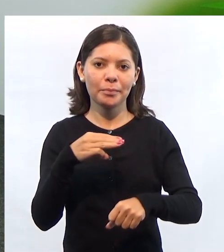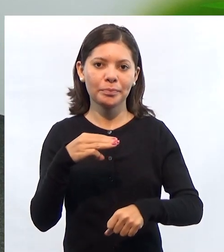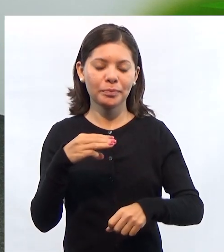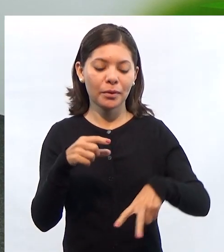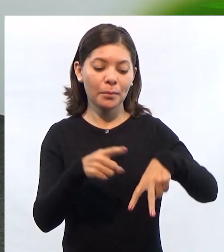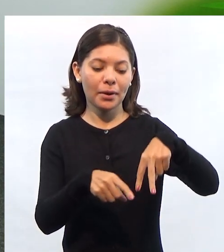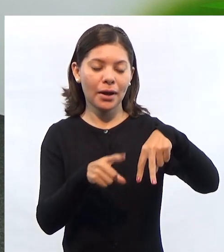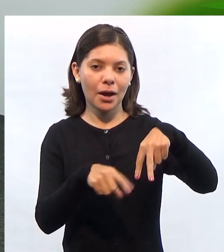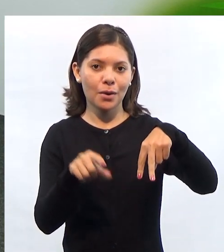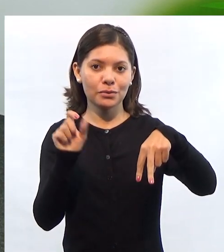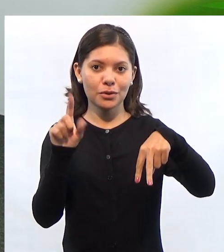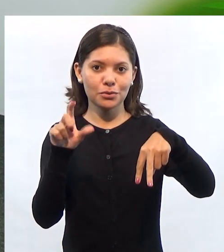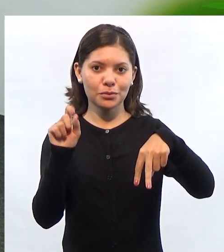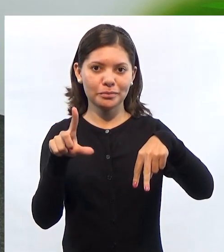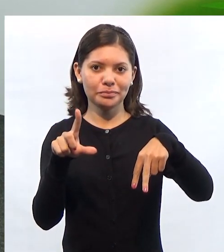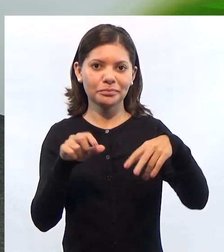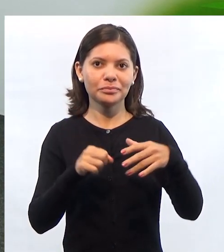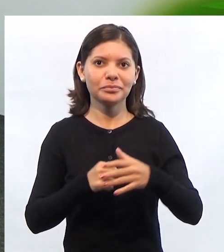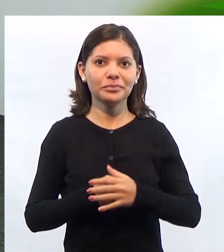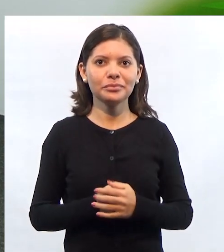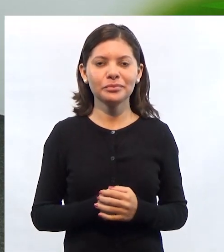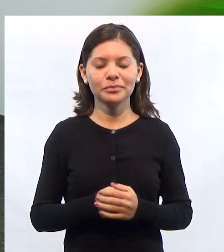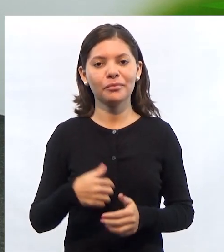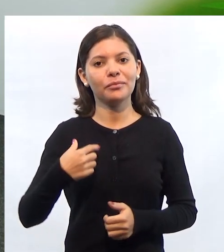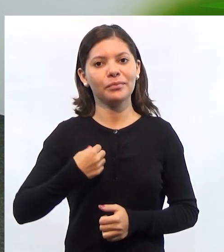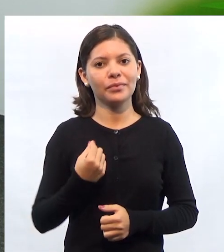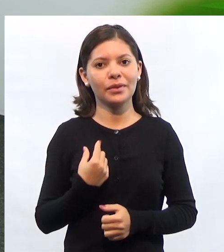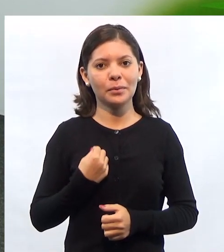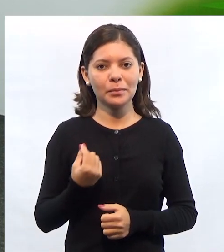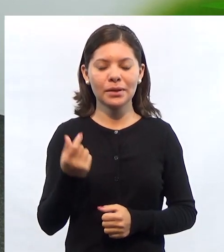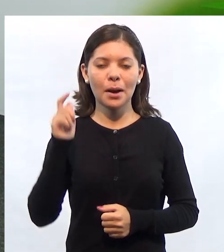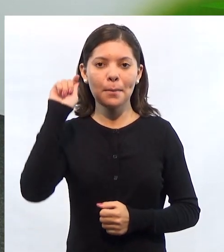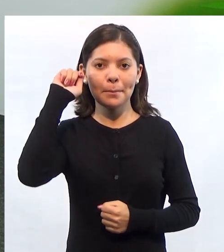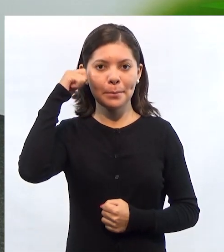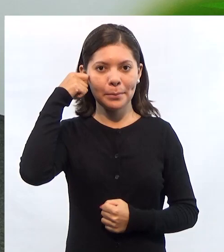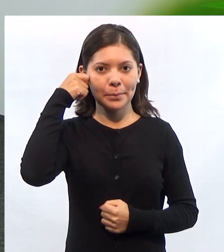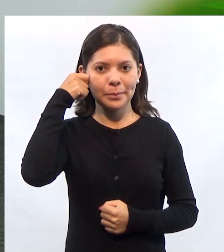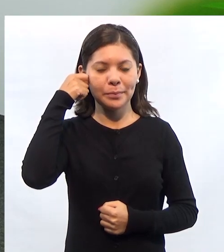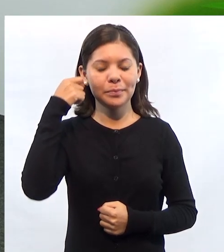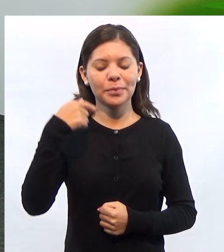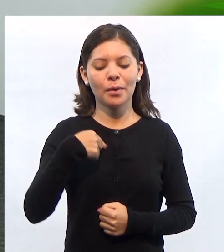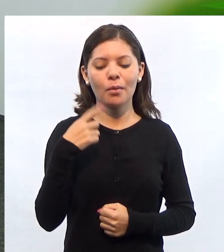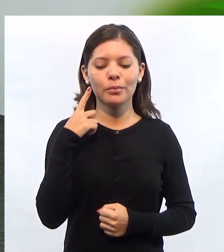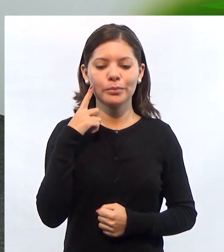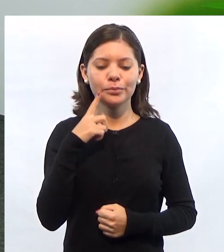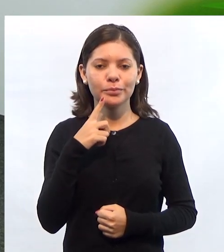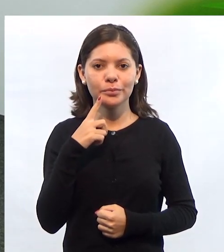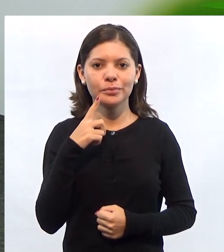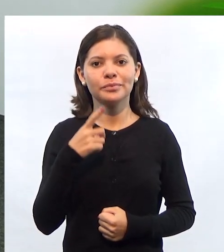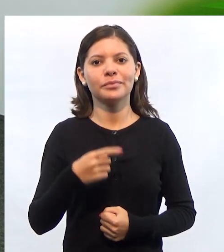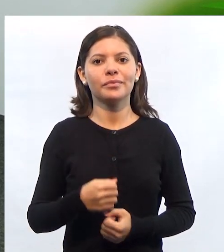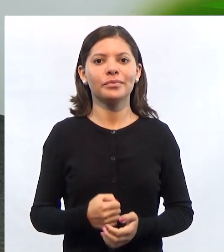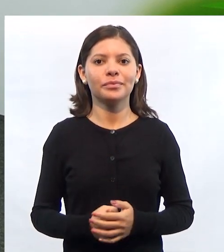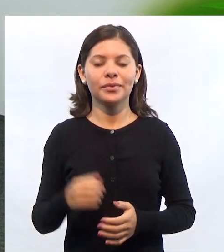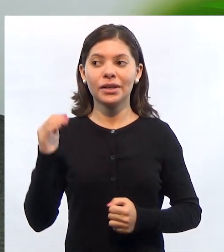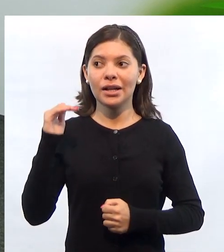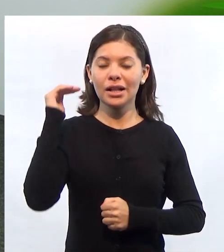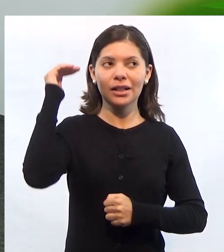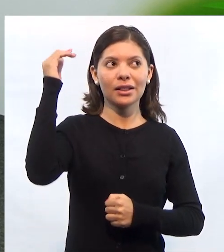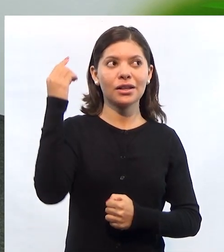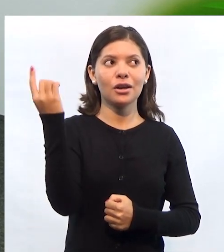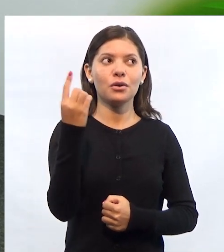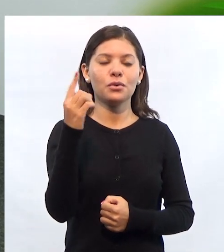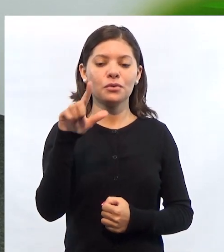vestindo a calça jeans azul é uma camiseta preta sou morena tenho